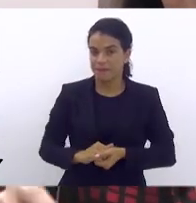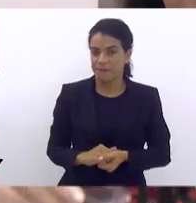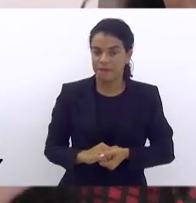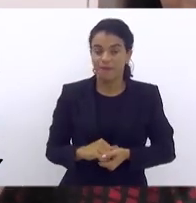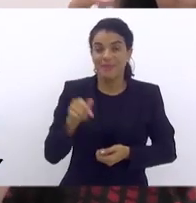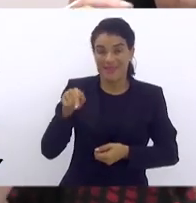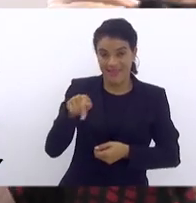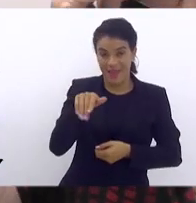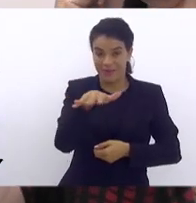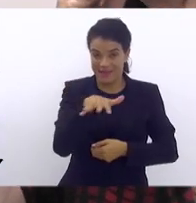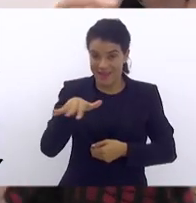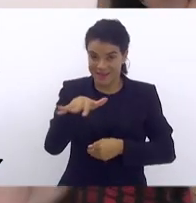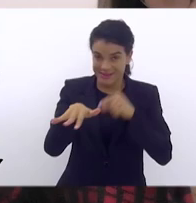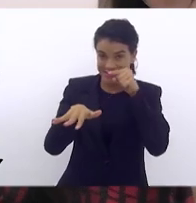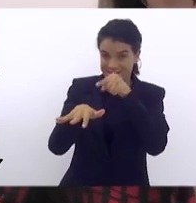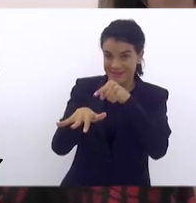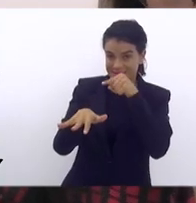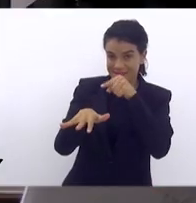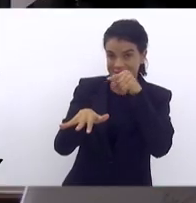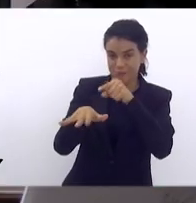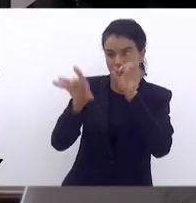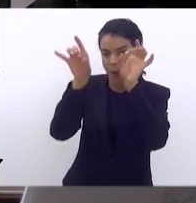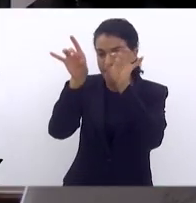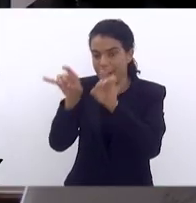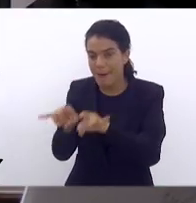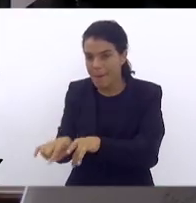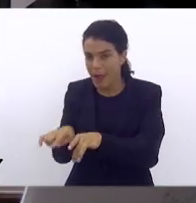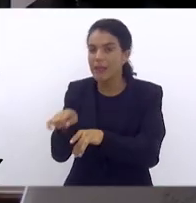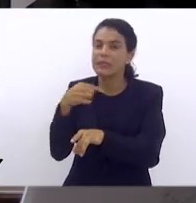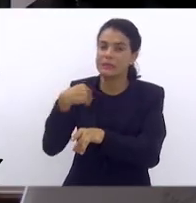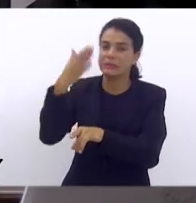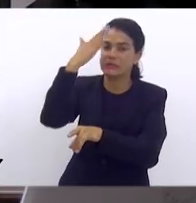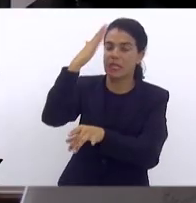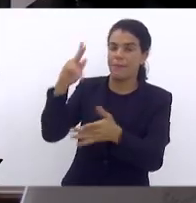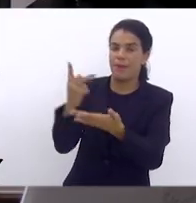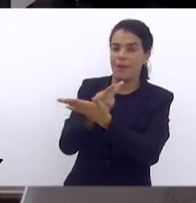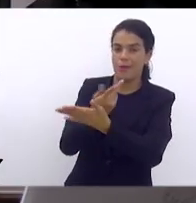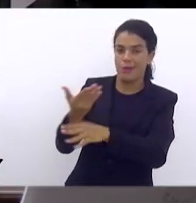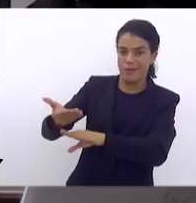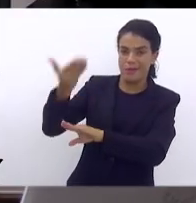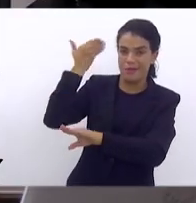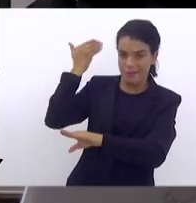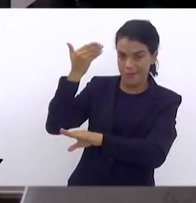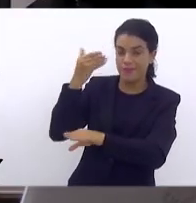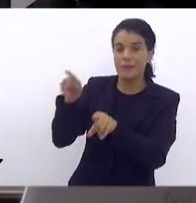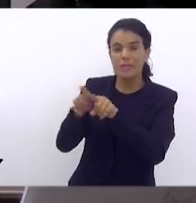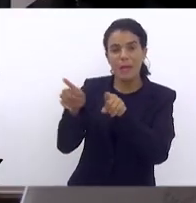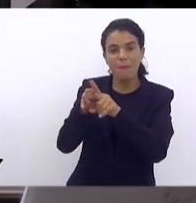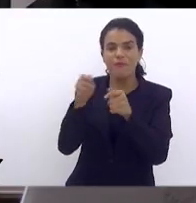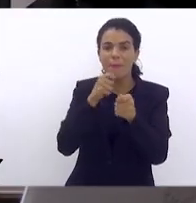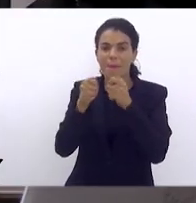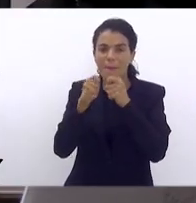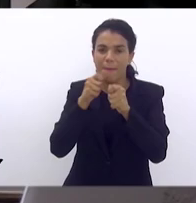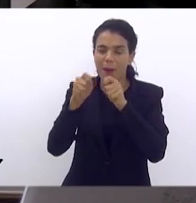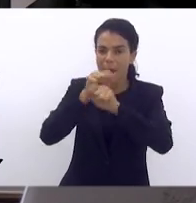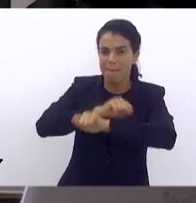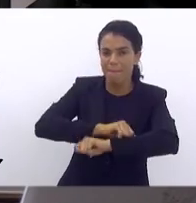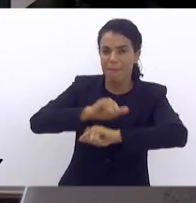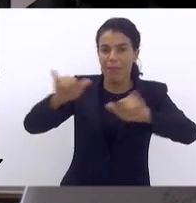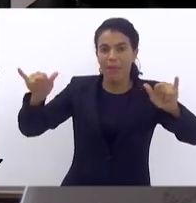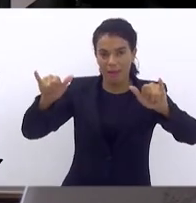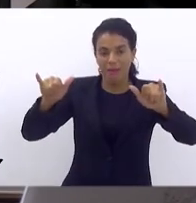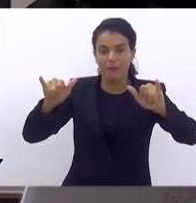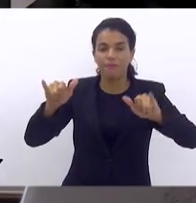nesse caso né que a gente sabe que aconteceu e foi noticiado era